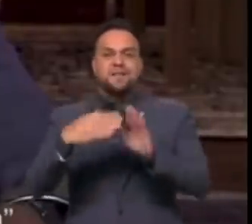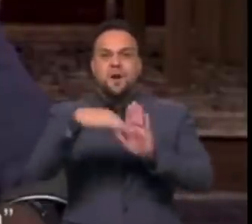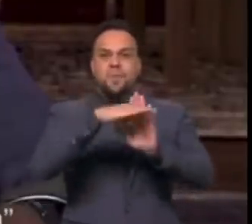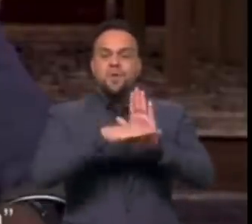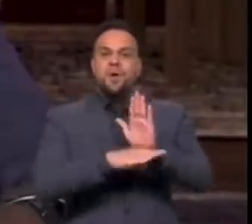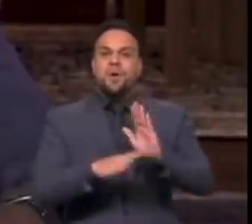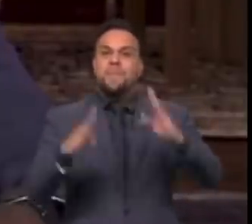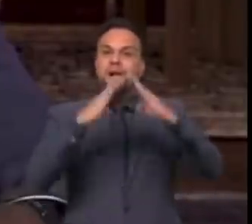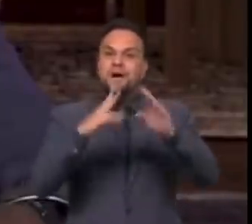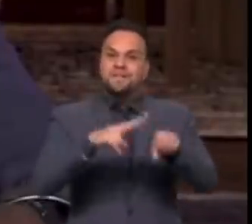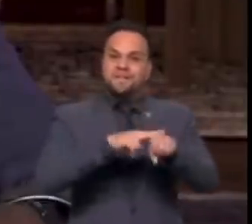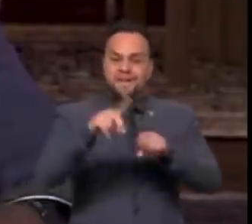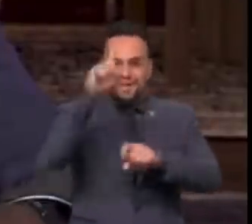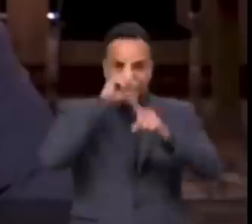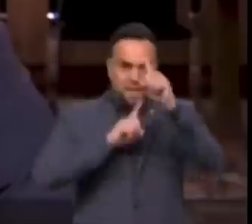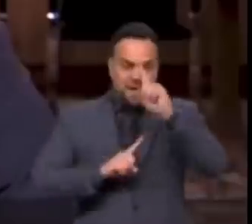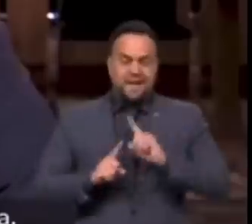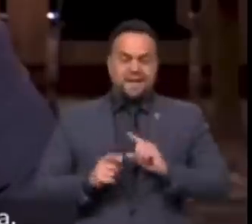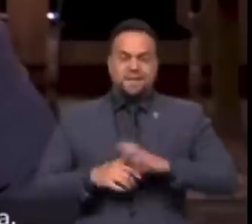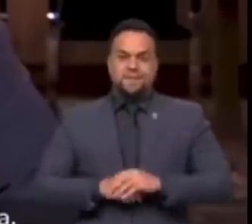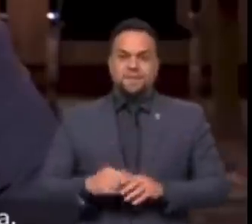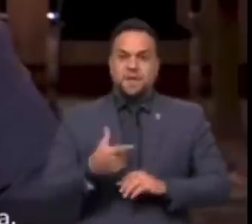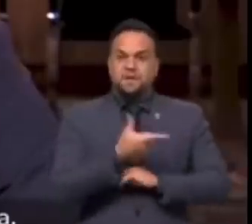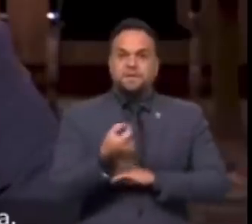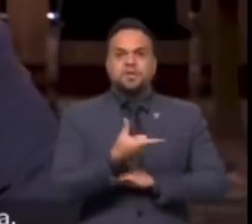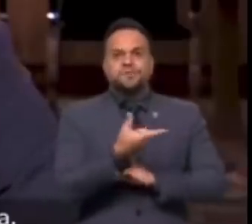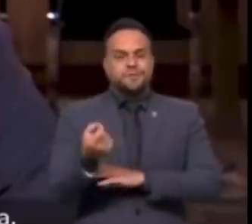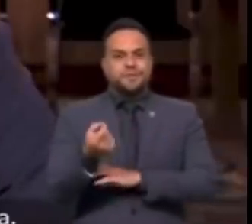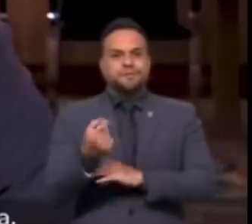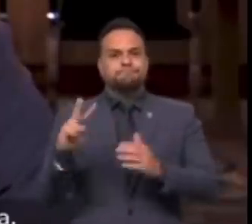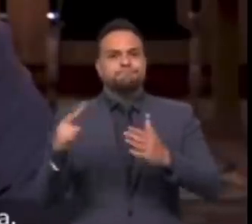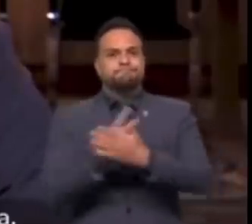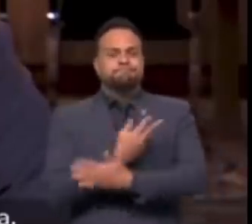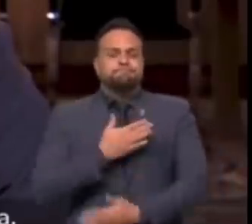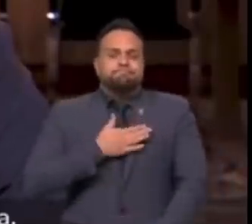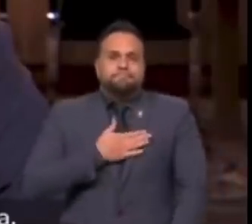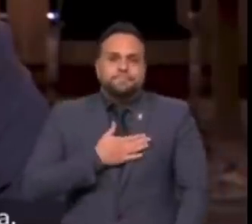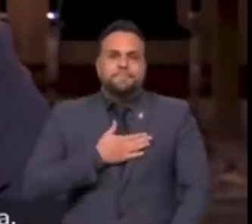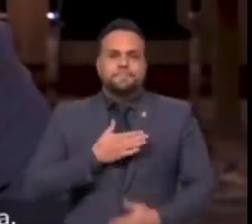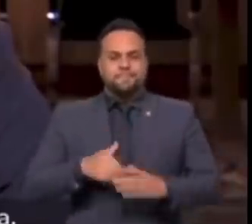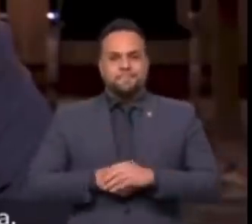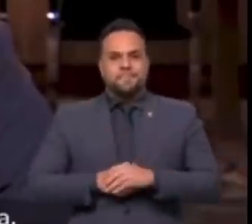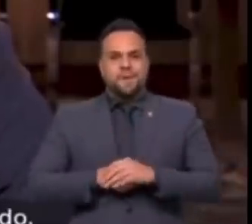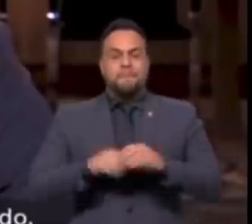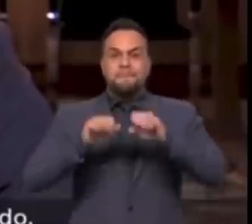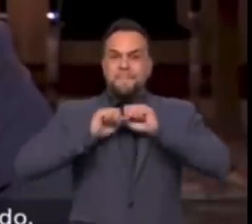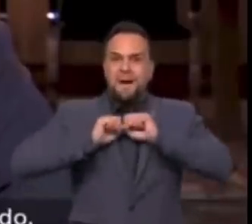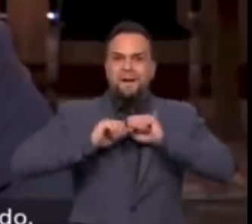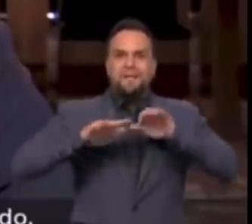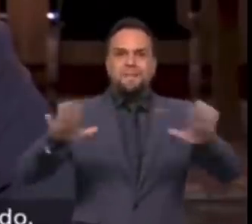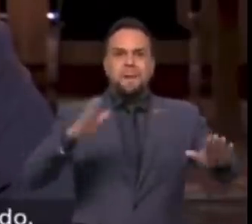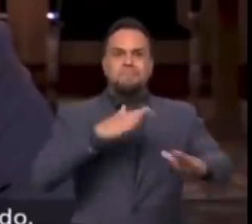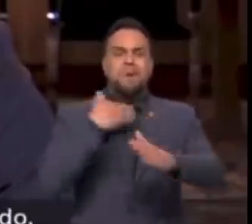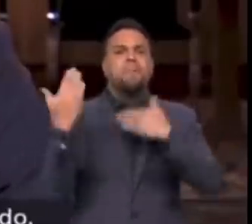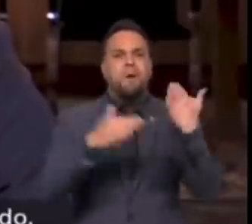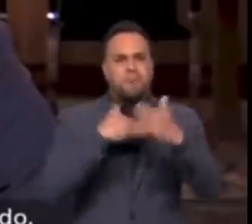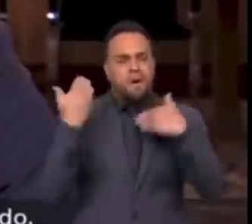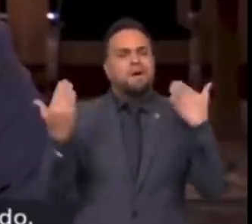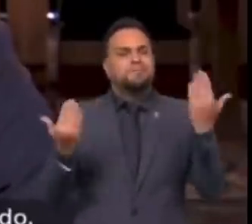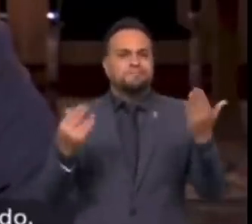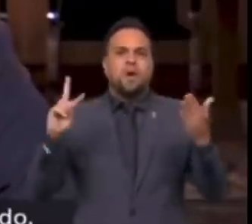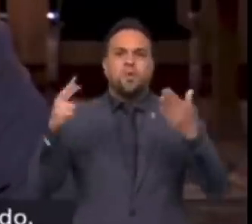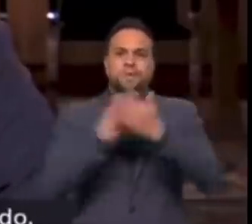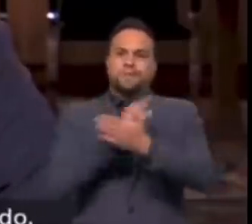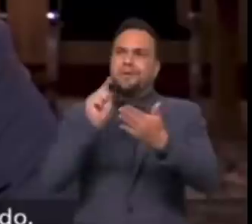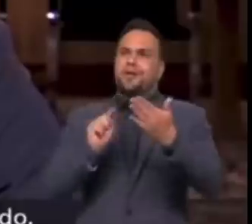casa verde amarela nas três faixas em 2020 lamentavelmente surgiu a pandemia onde Moss